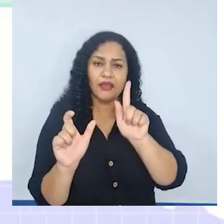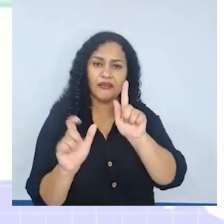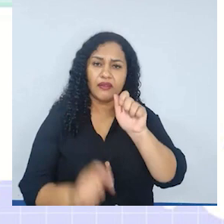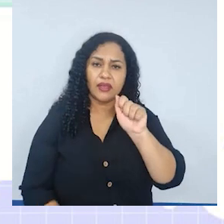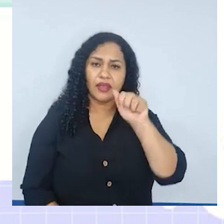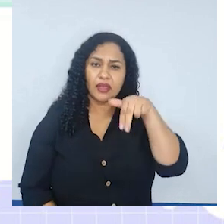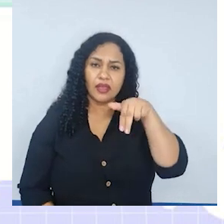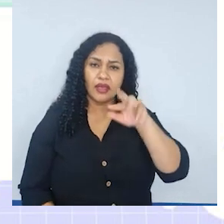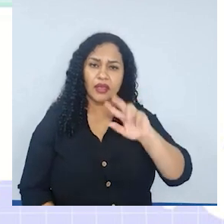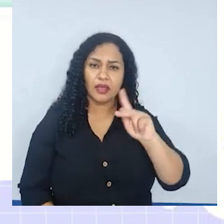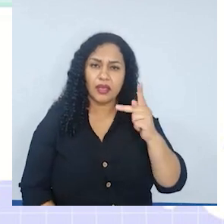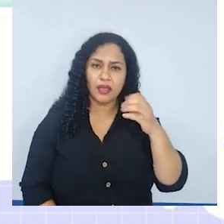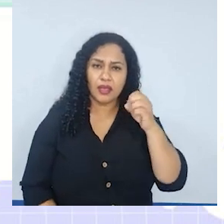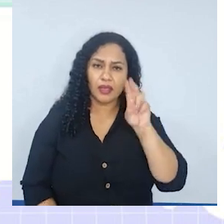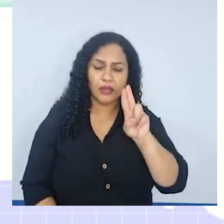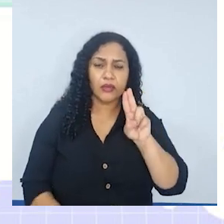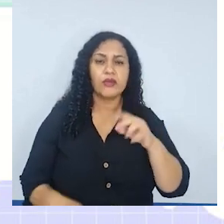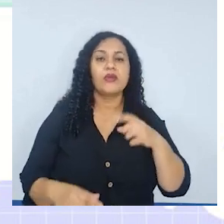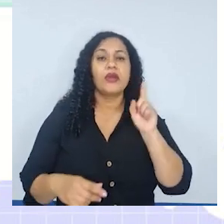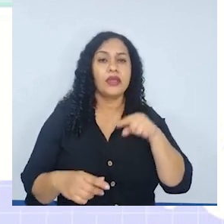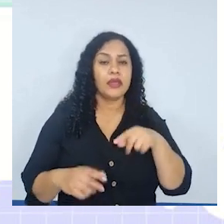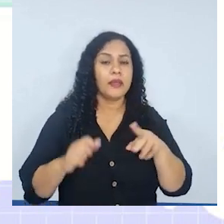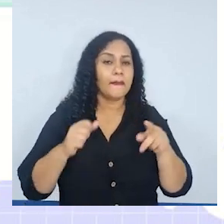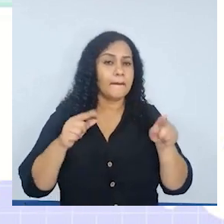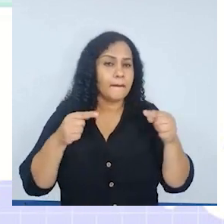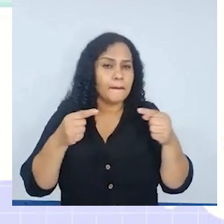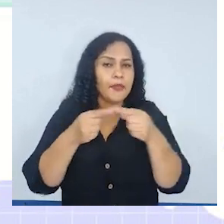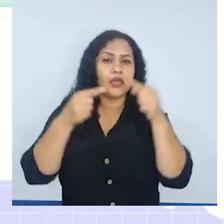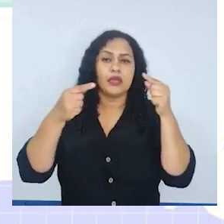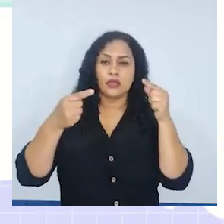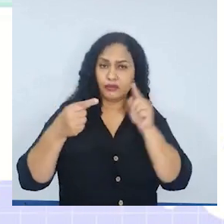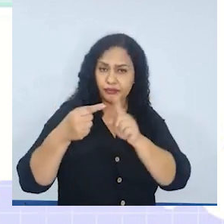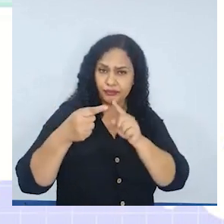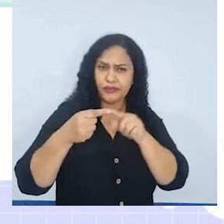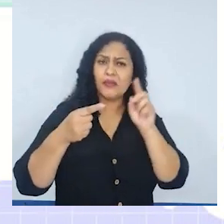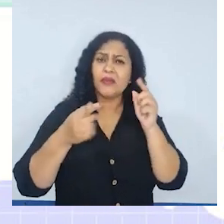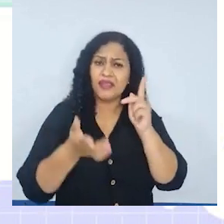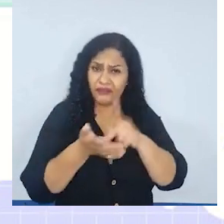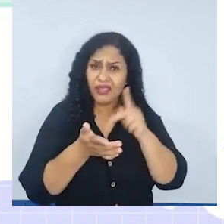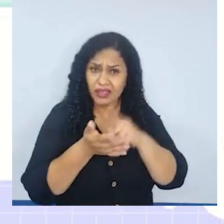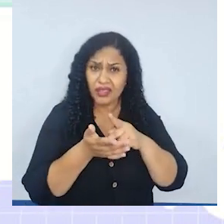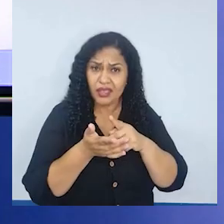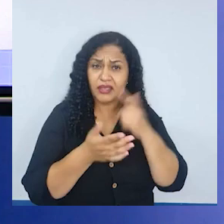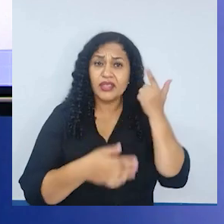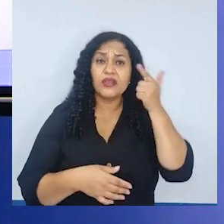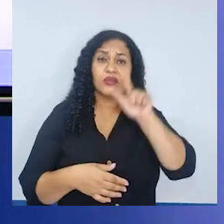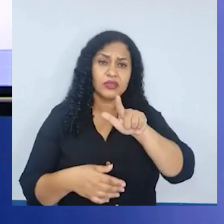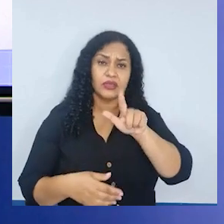No modo indicativo, né? Porque ele de fato ganhou alguma coisa.